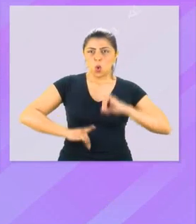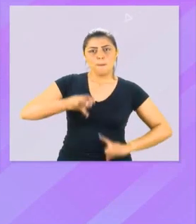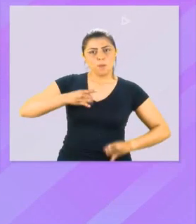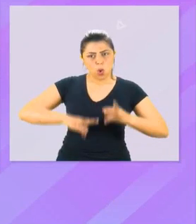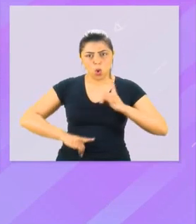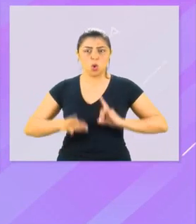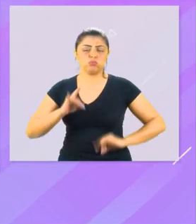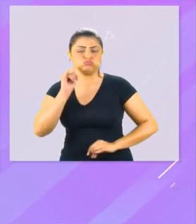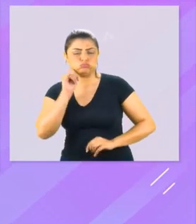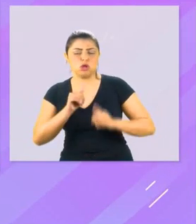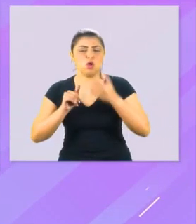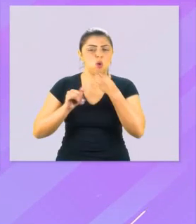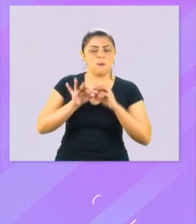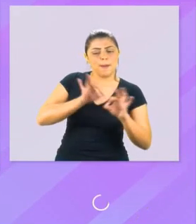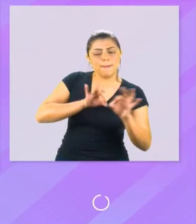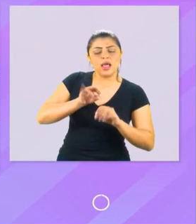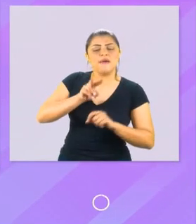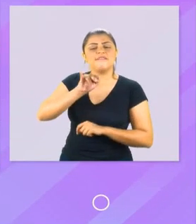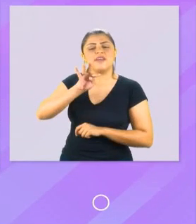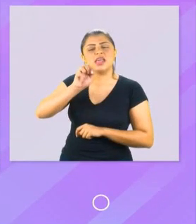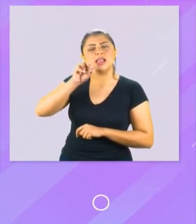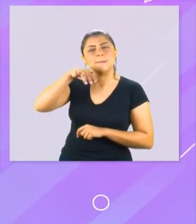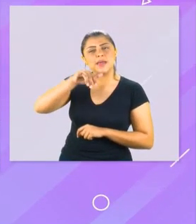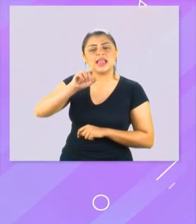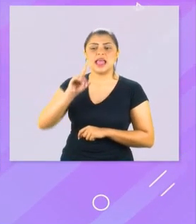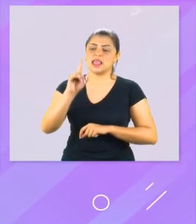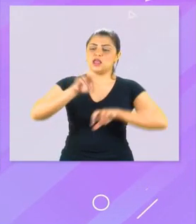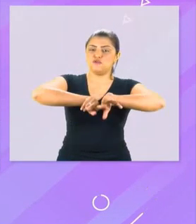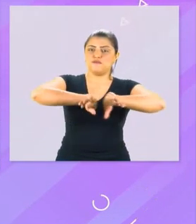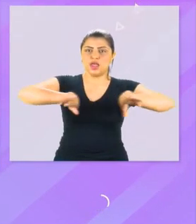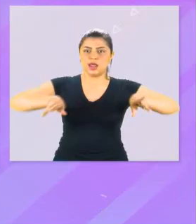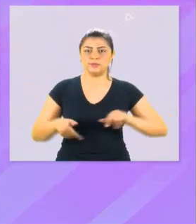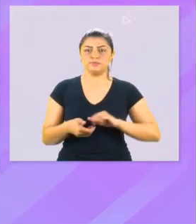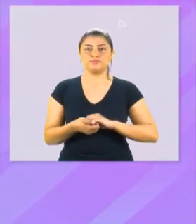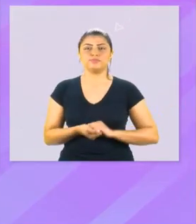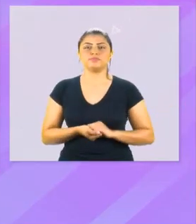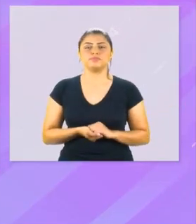sexuais, para a produção de vitamina D, que ocorre em outros processos.